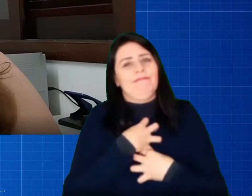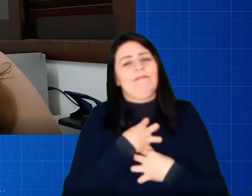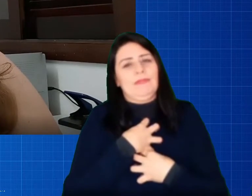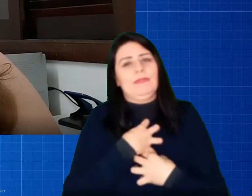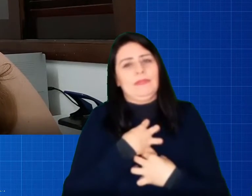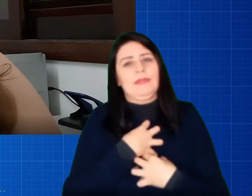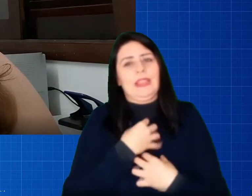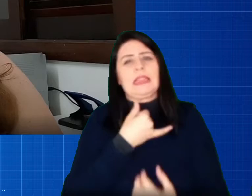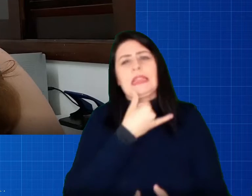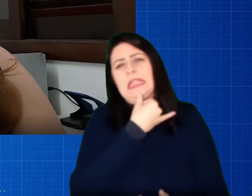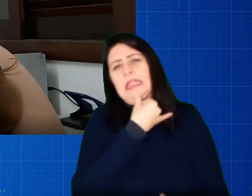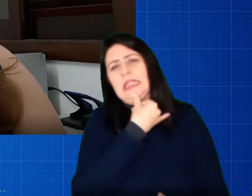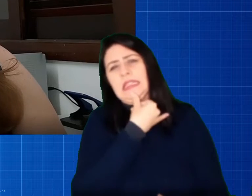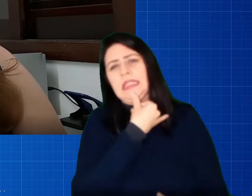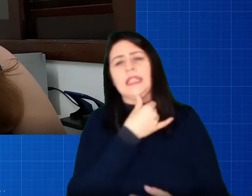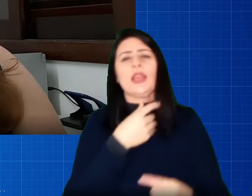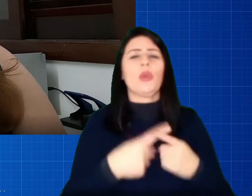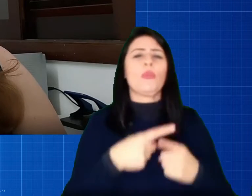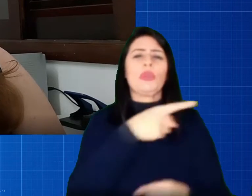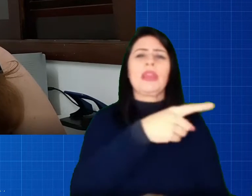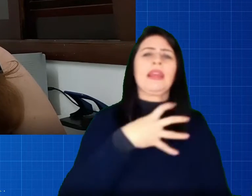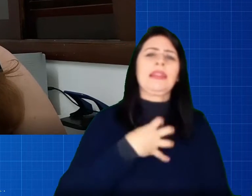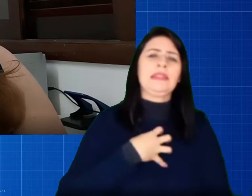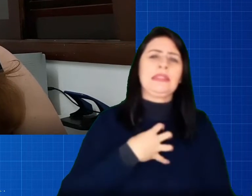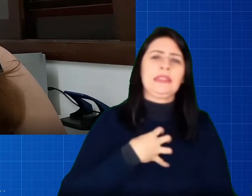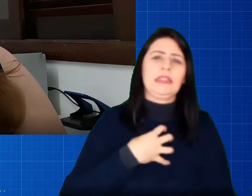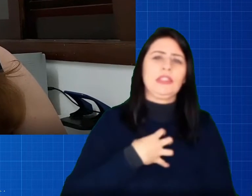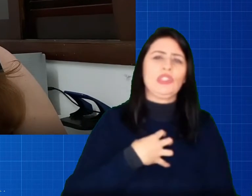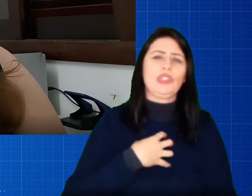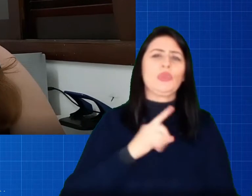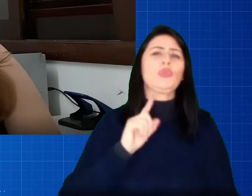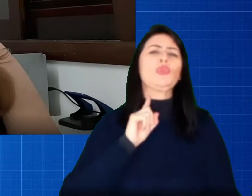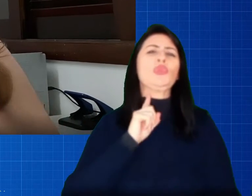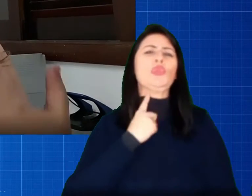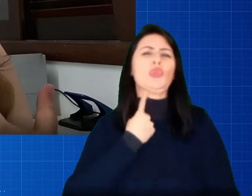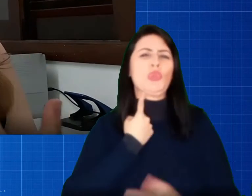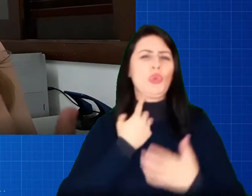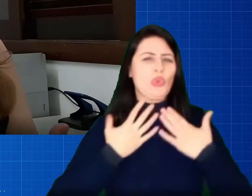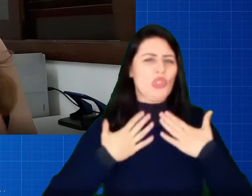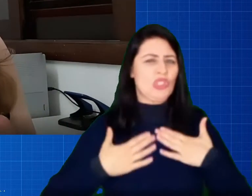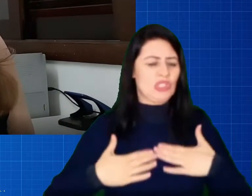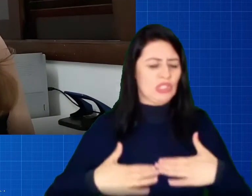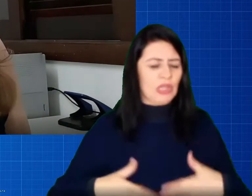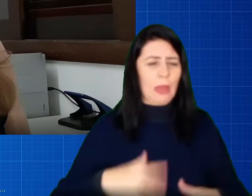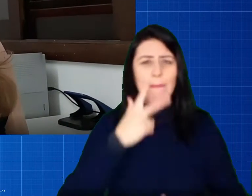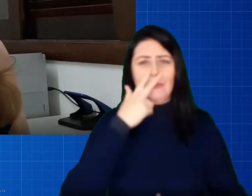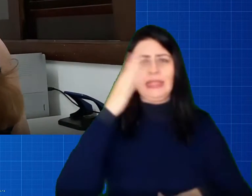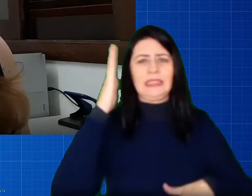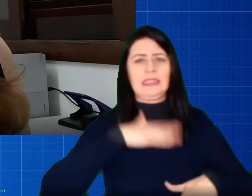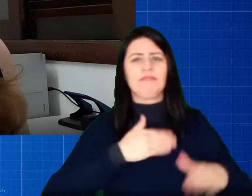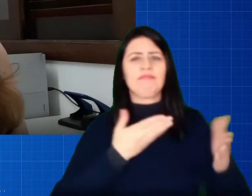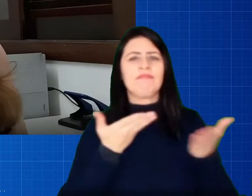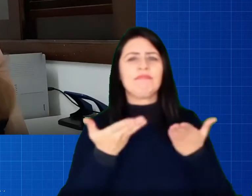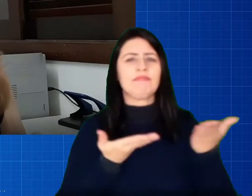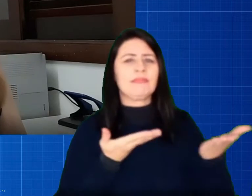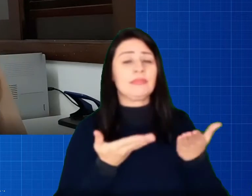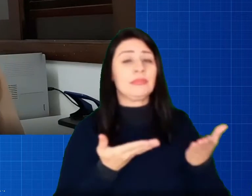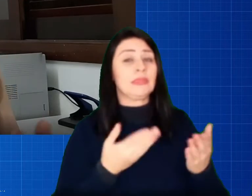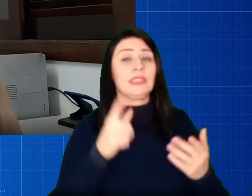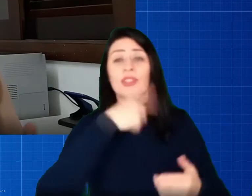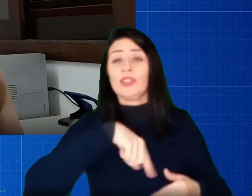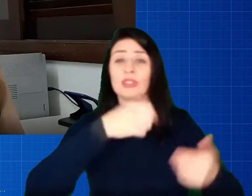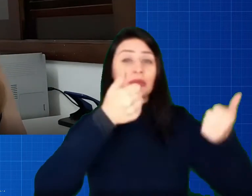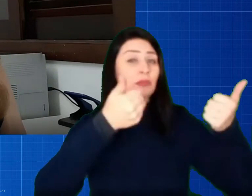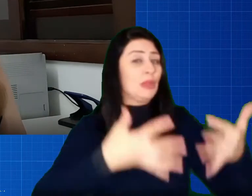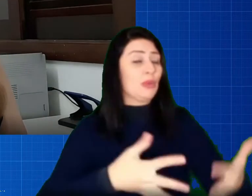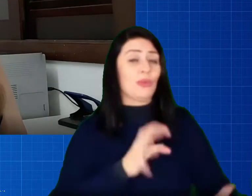situação, porque ela se sentiu muito suja, muito maltratada quando a gente explicou